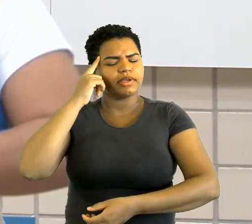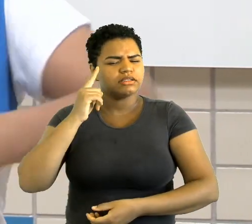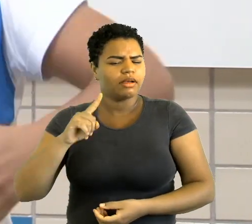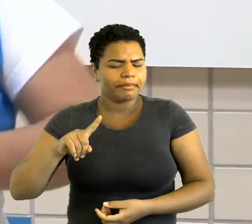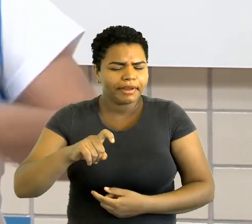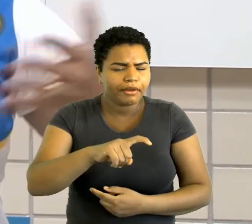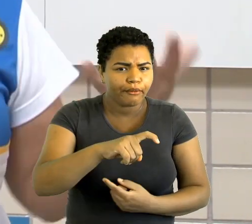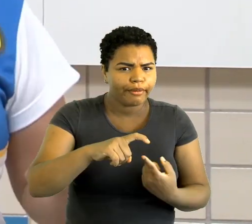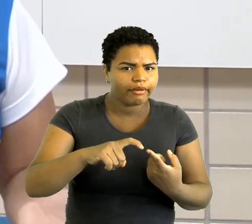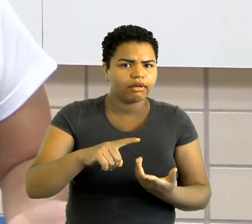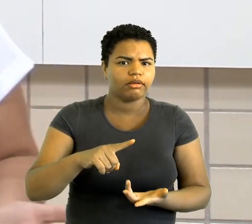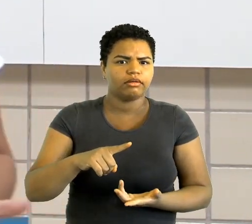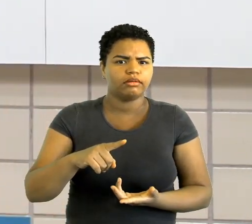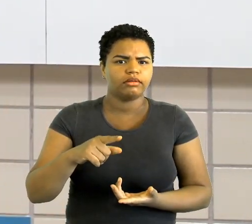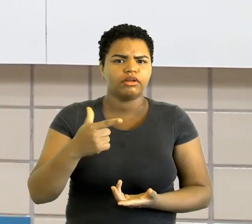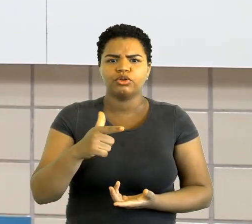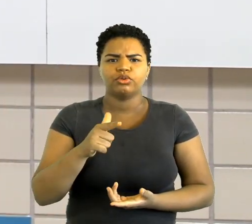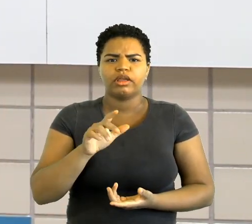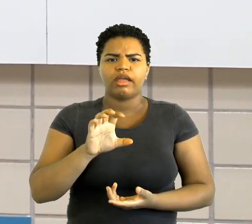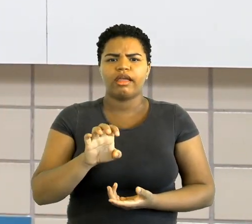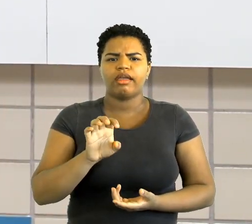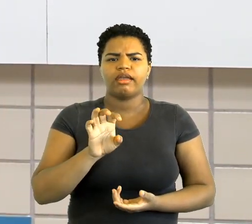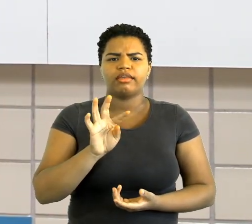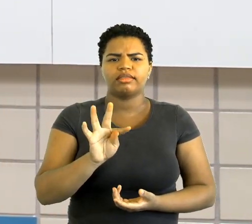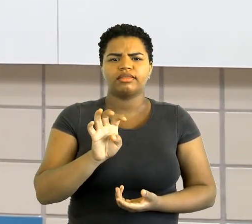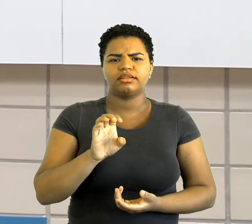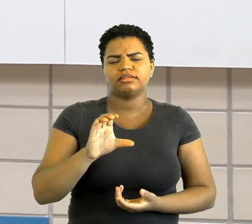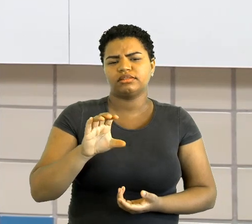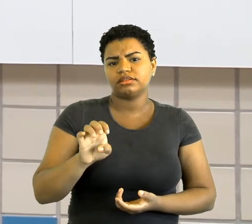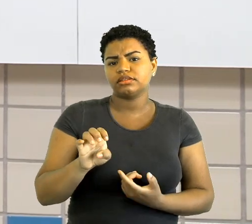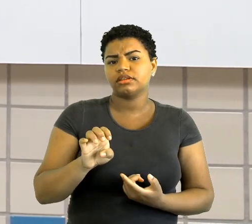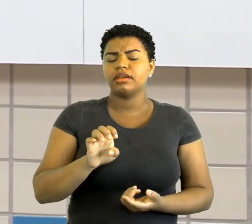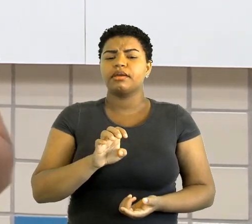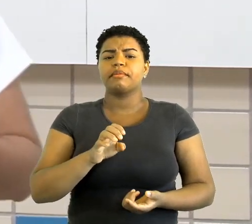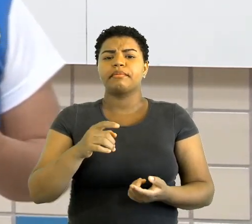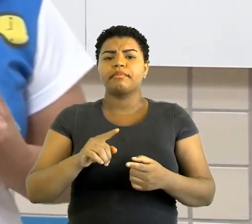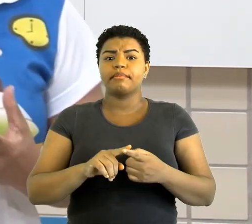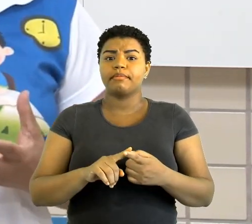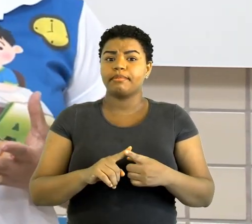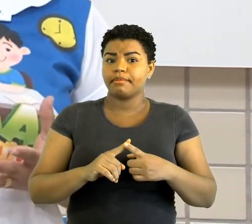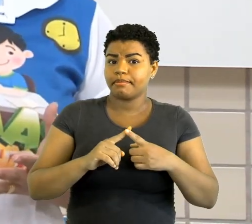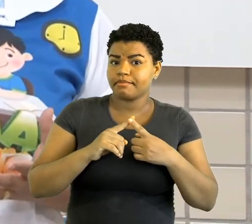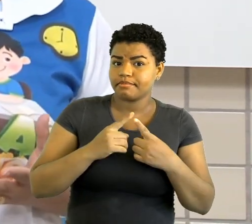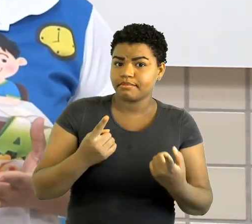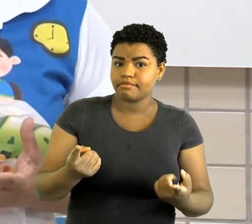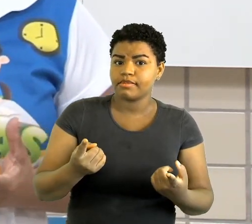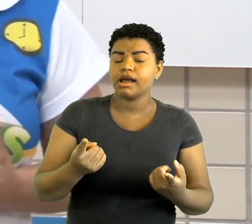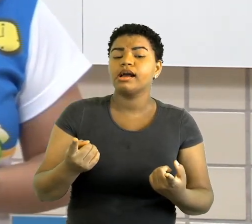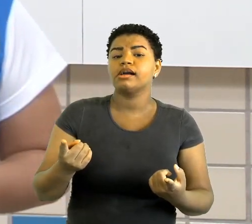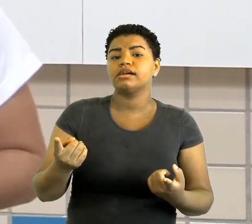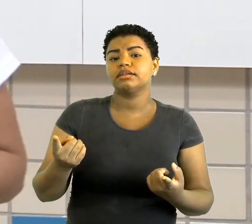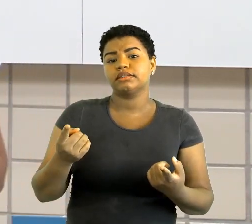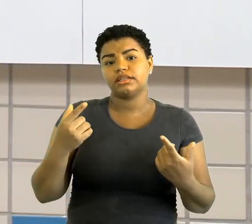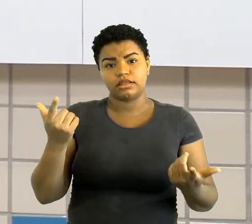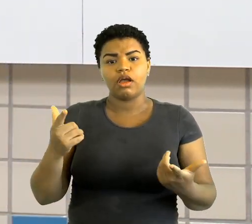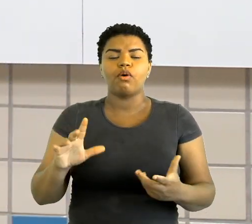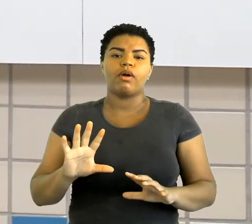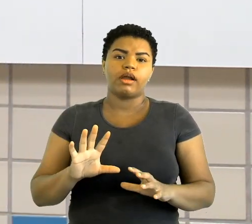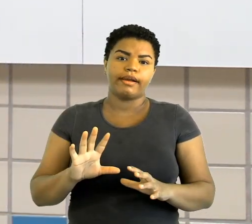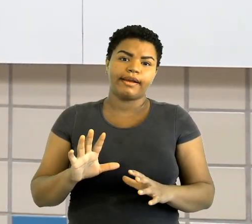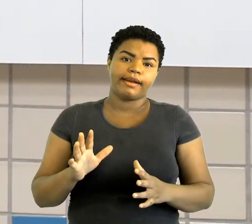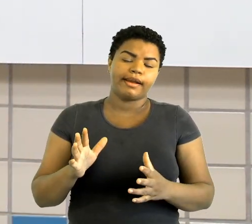A minhoca não tem ecdise. Portanto, mas a minhoca tem uma estrutura diferenciada dentro do organismo dela, que é o